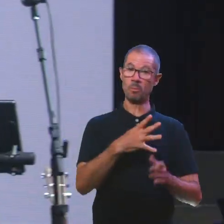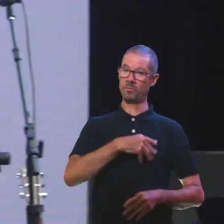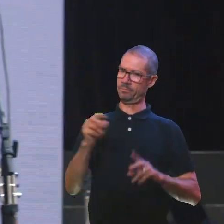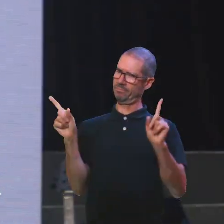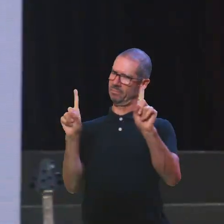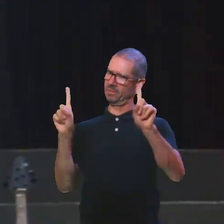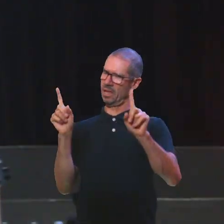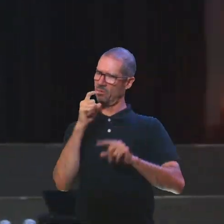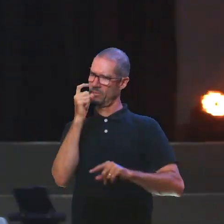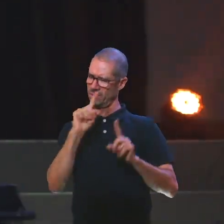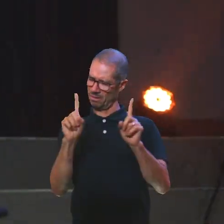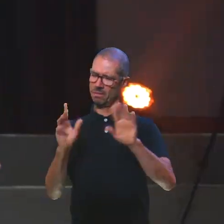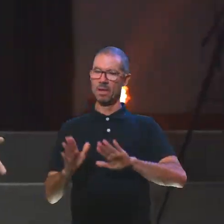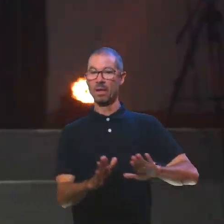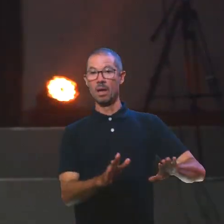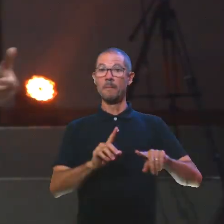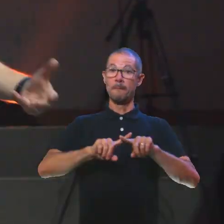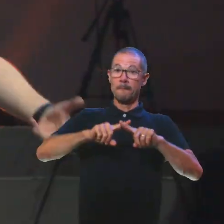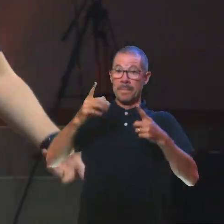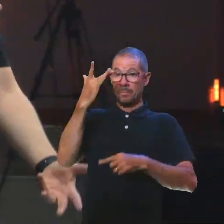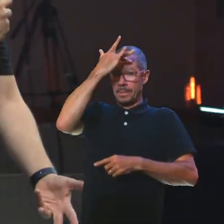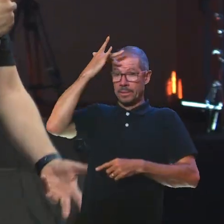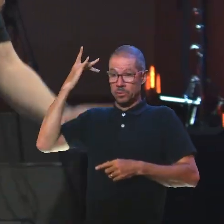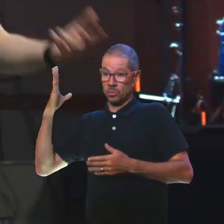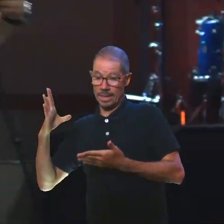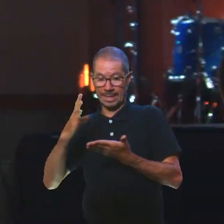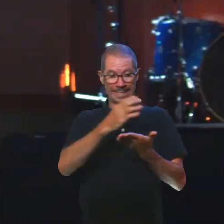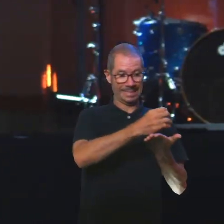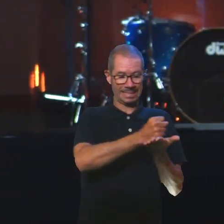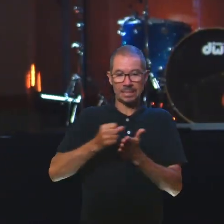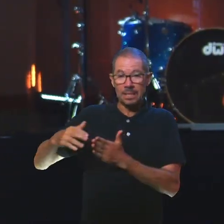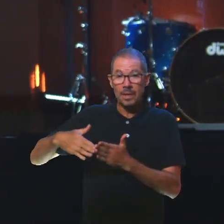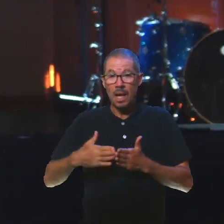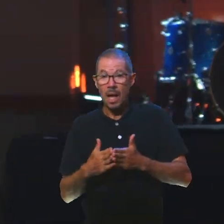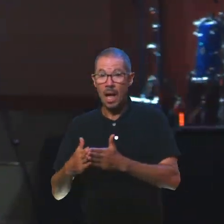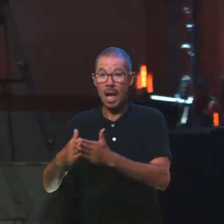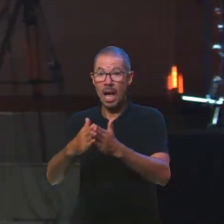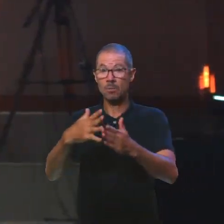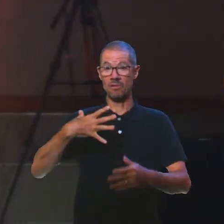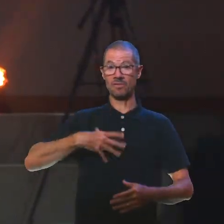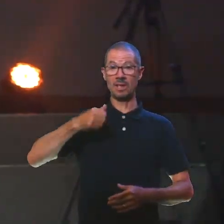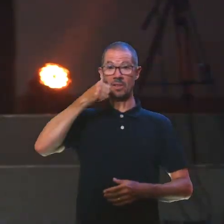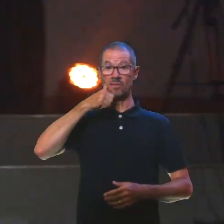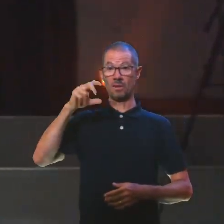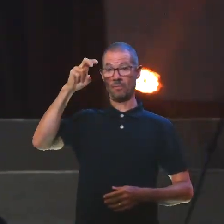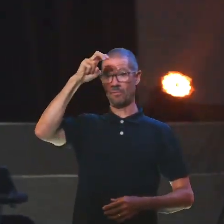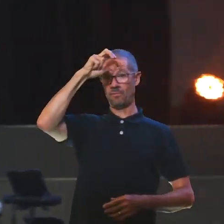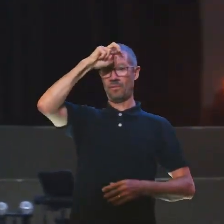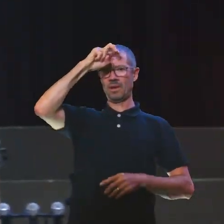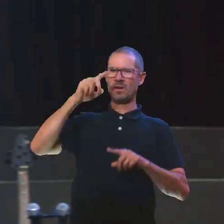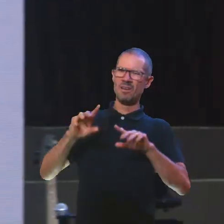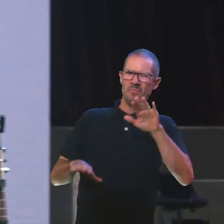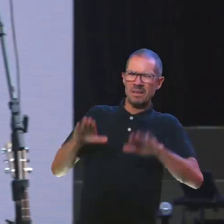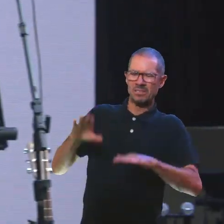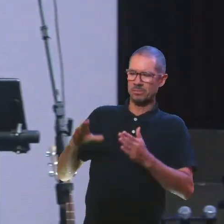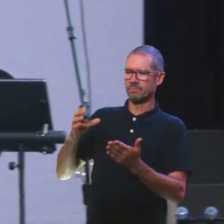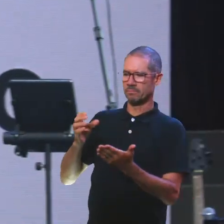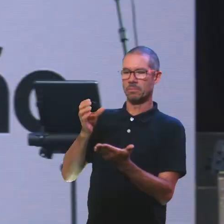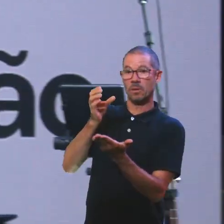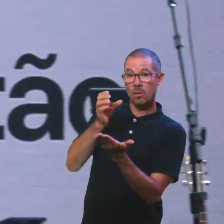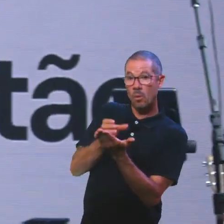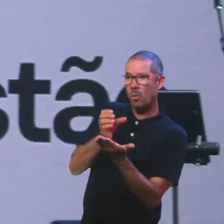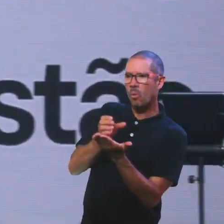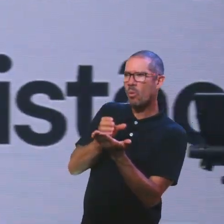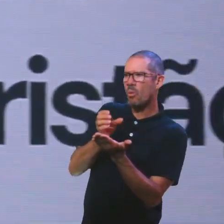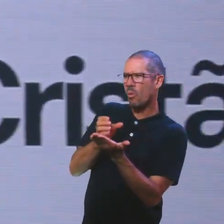verdade. Ou de uma maneira mais otimista, de alguém que foi resgatado das águas através da filha do faraó. É mais ou menos aquele negócio entre o copo, como você vê as